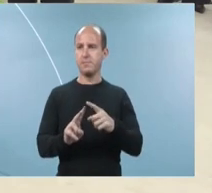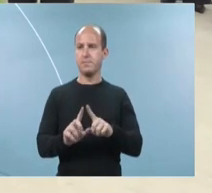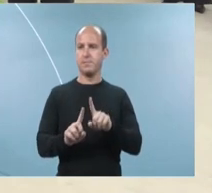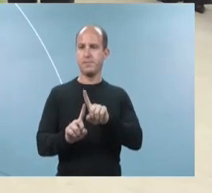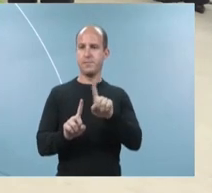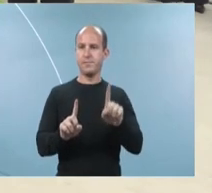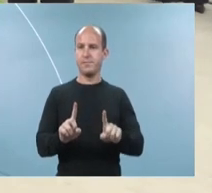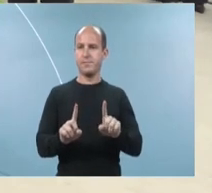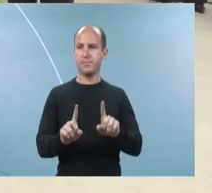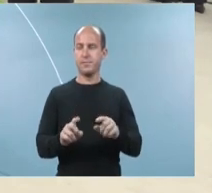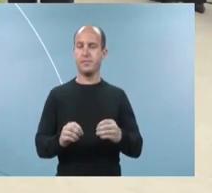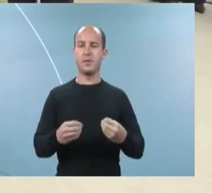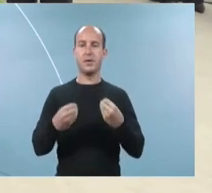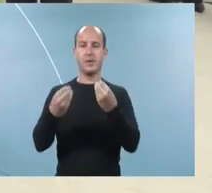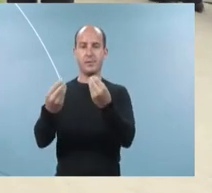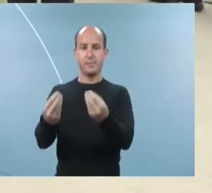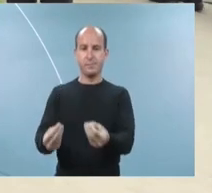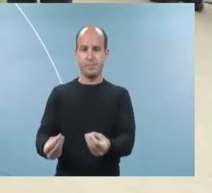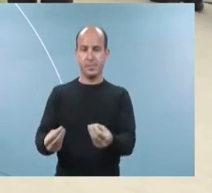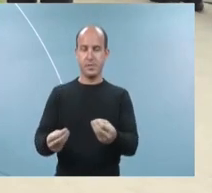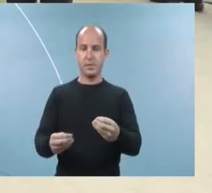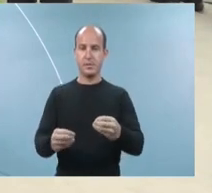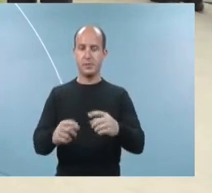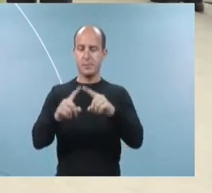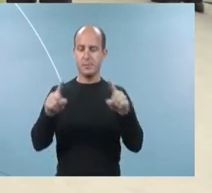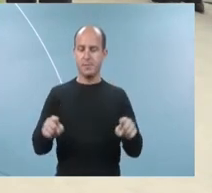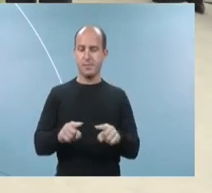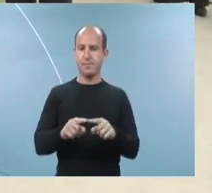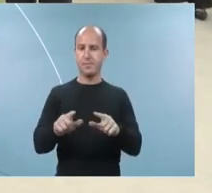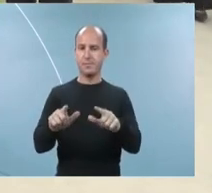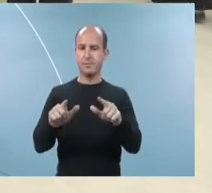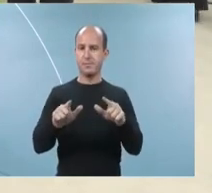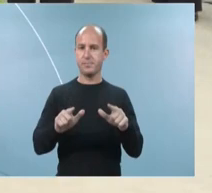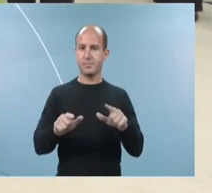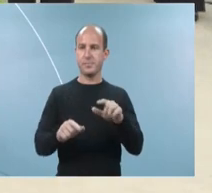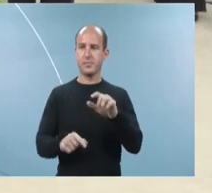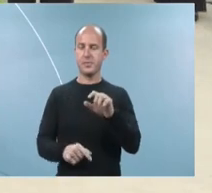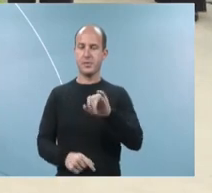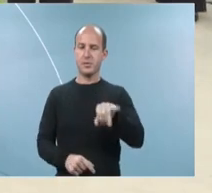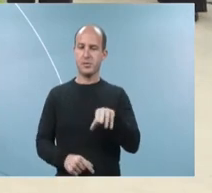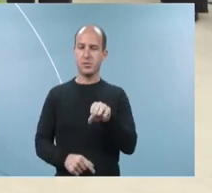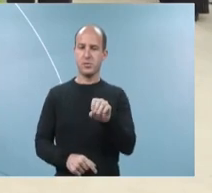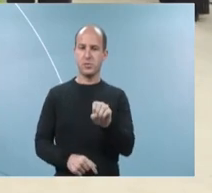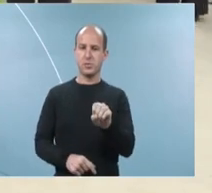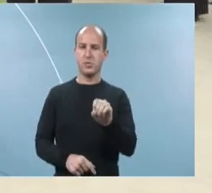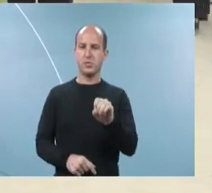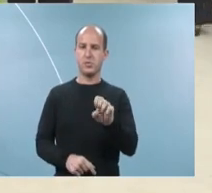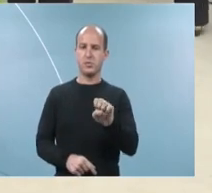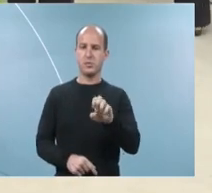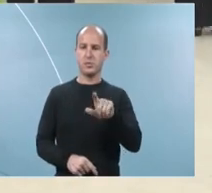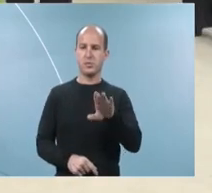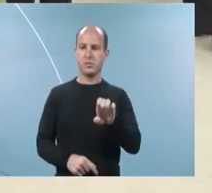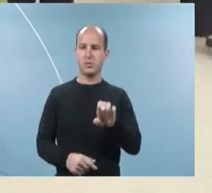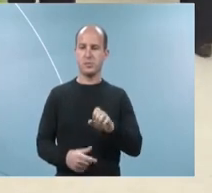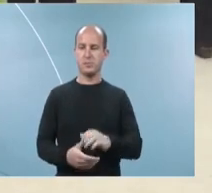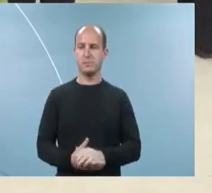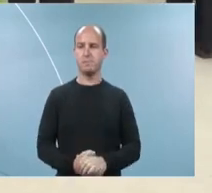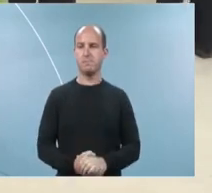ir a fazer a entrega da placa à senhora Josilene dos Santos Farias